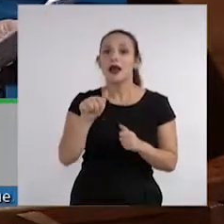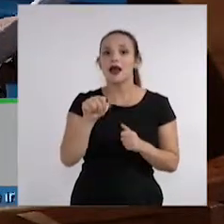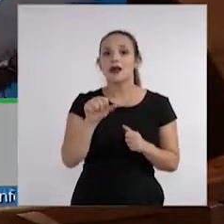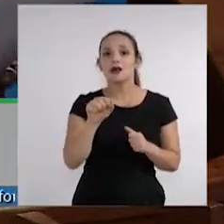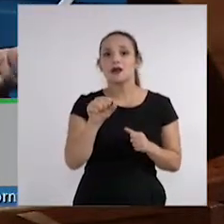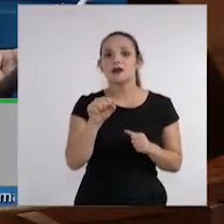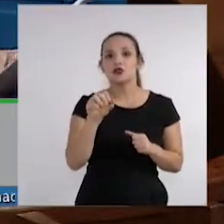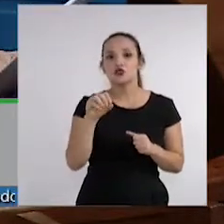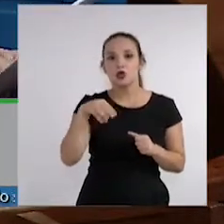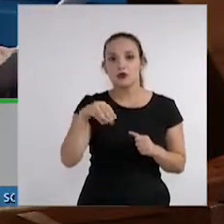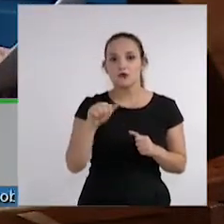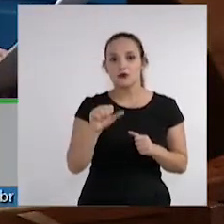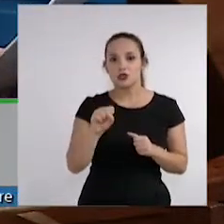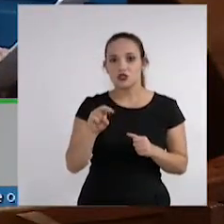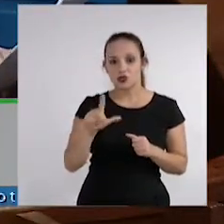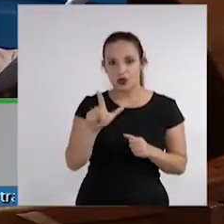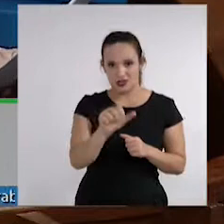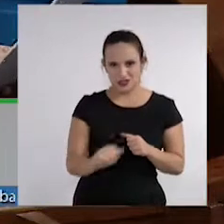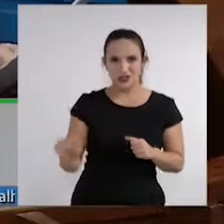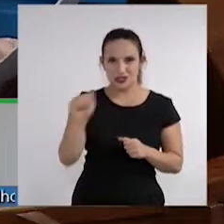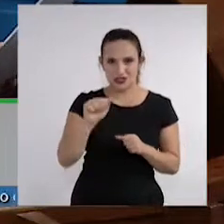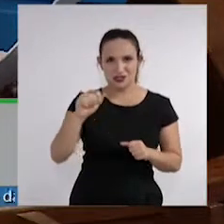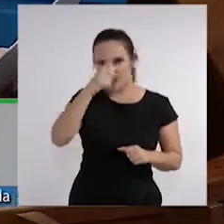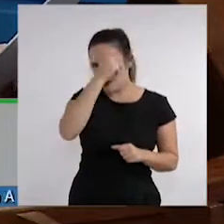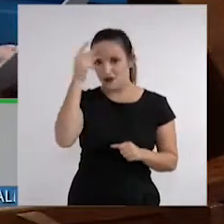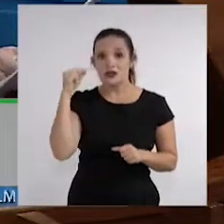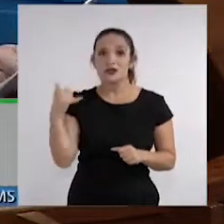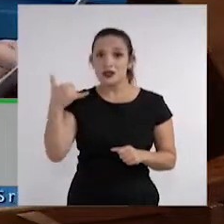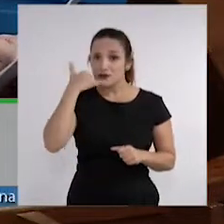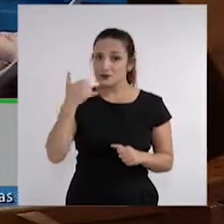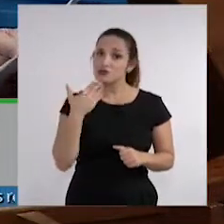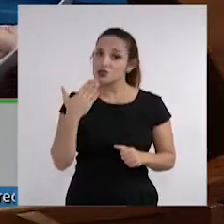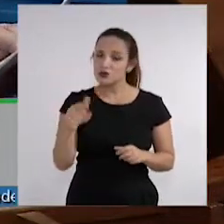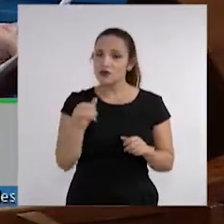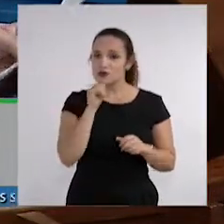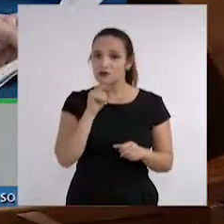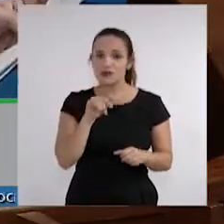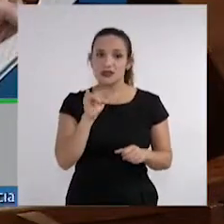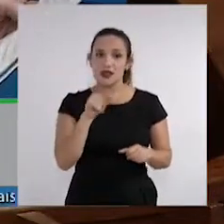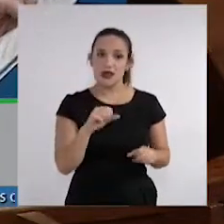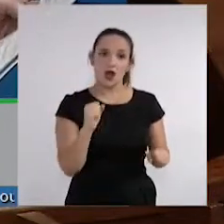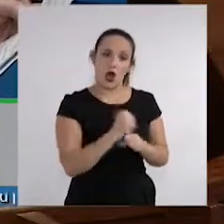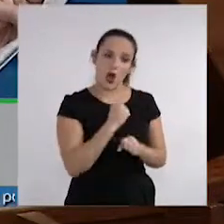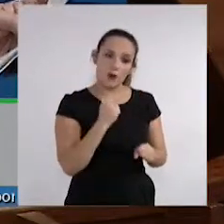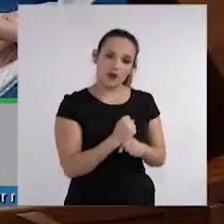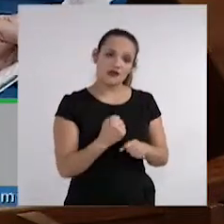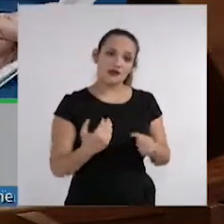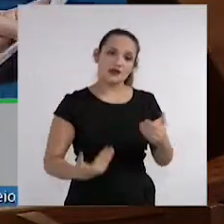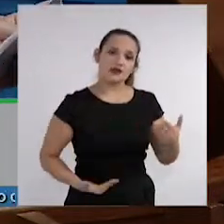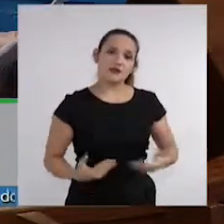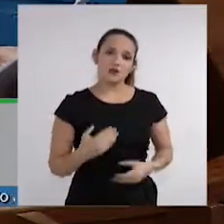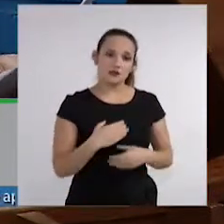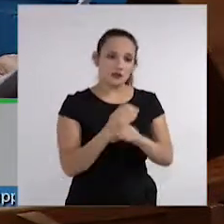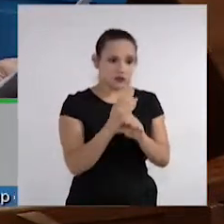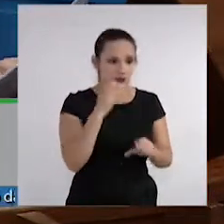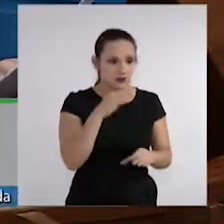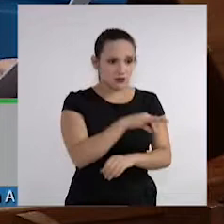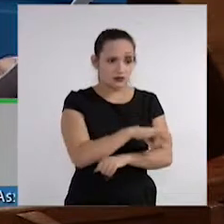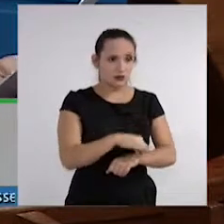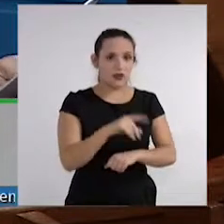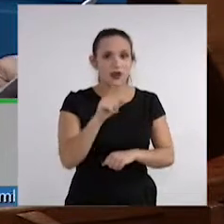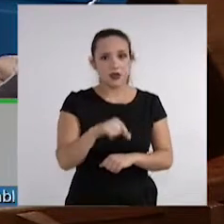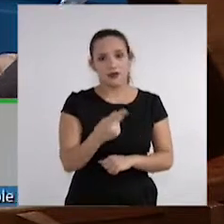fosse pautado. Para se ter uma ideia, para obras e serviços de engenharia, a carta convite do deputado João Grandão é de R$150